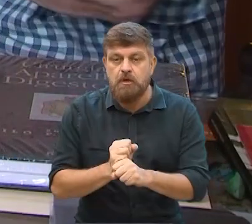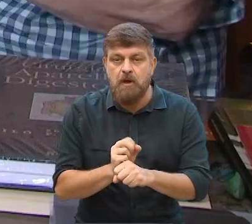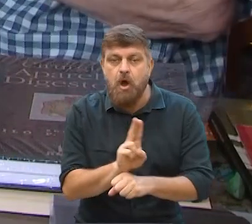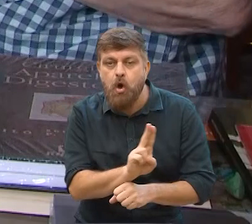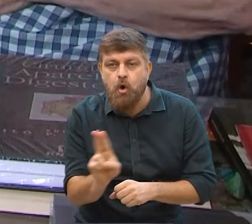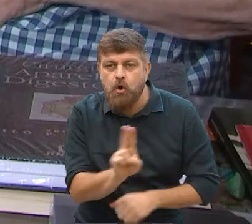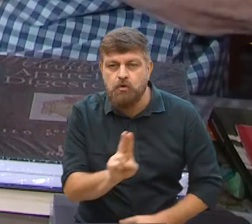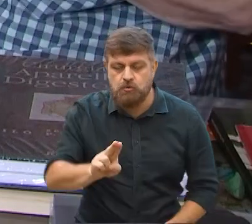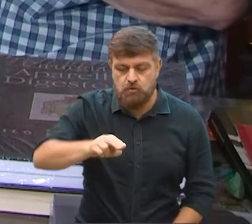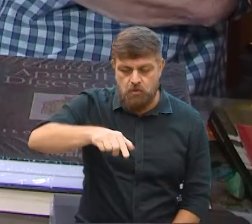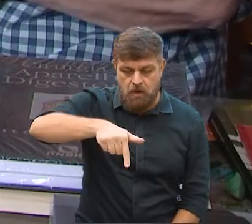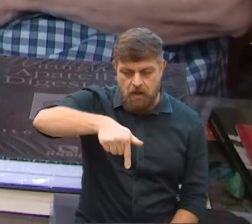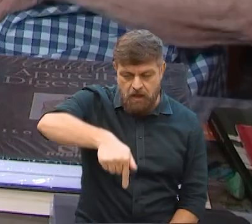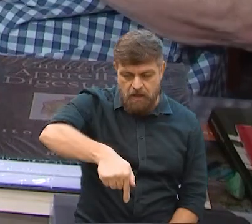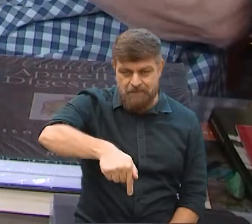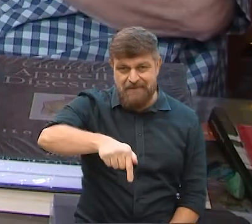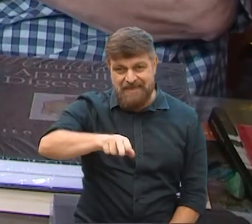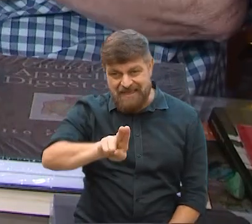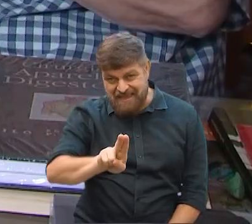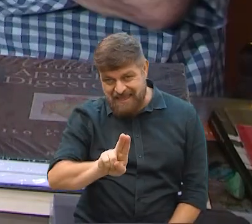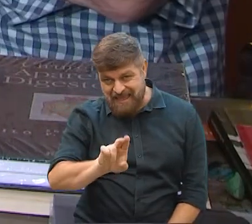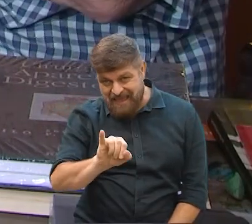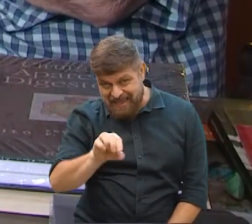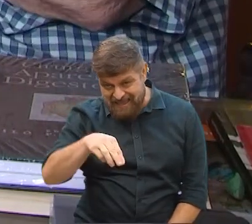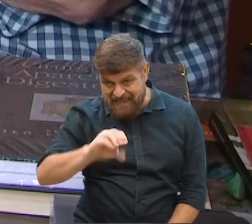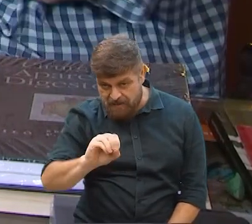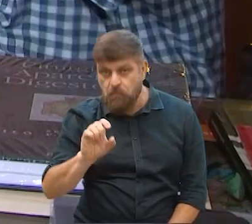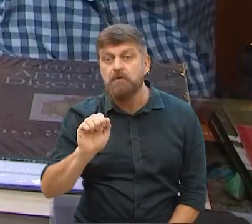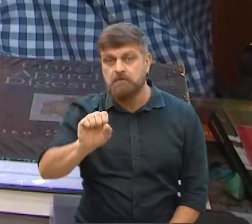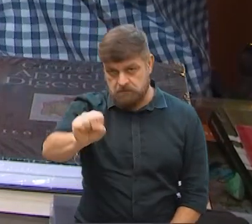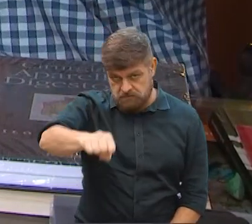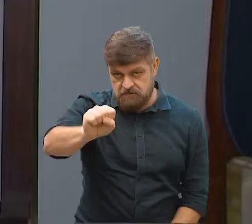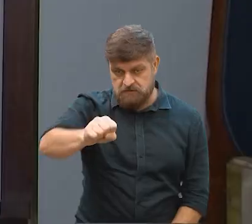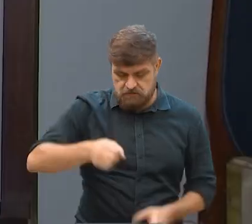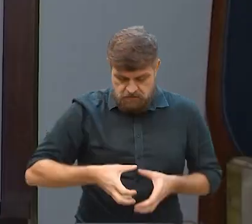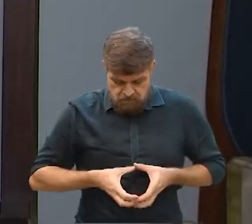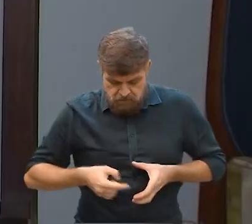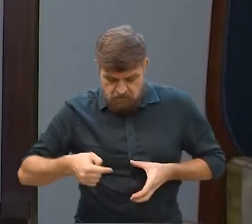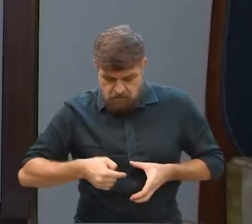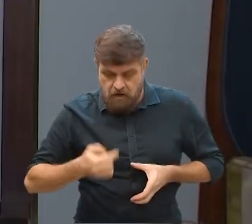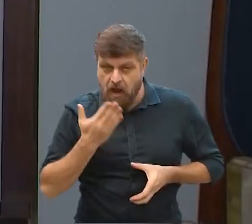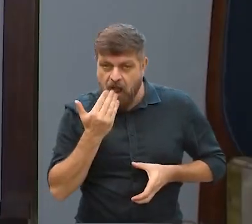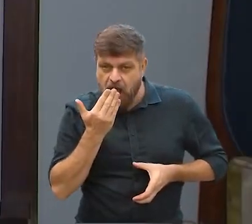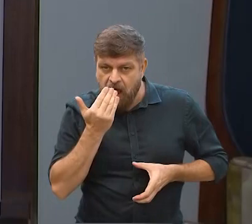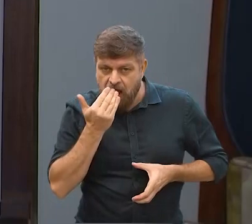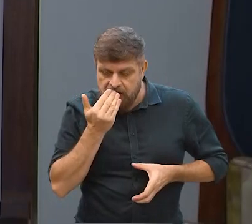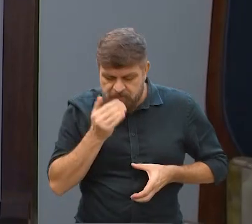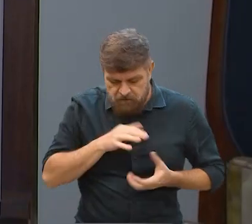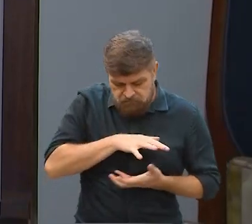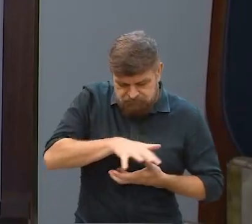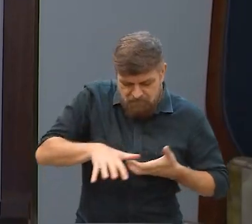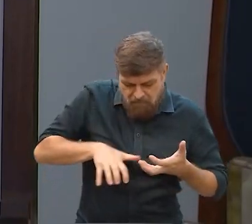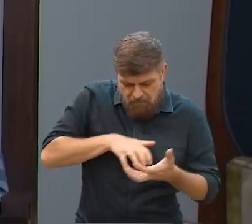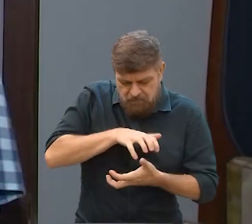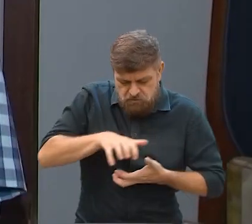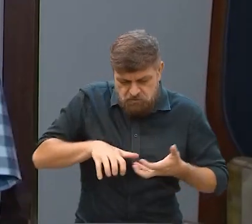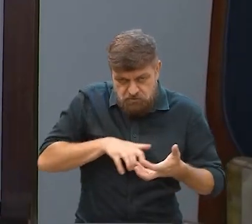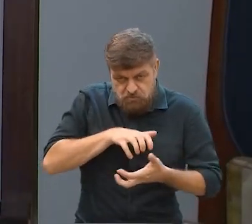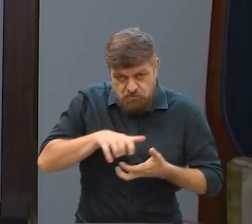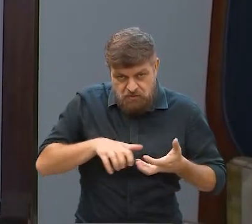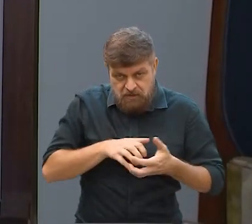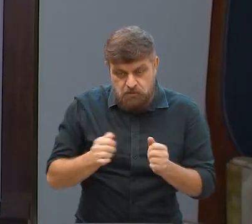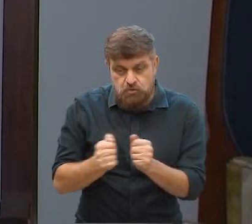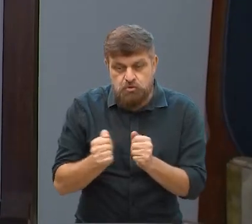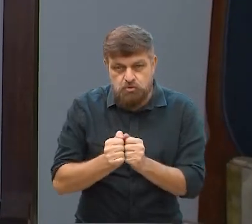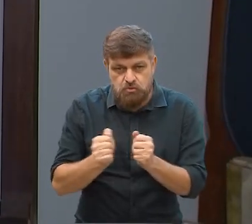O quimo é aquele bolo que o alimento tem no estômago, é exatamente isso. São os alimentos, os nutrientes que chegaram no estômago, misturado